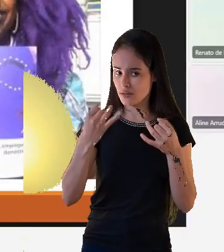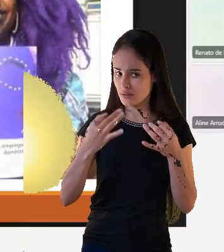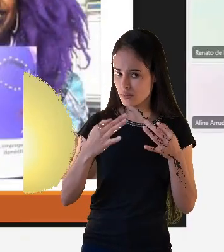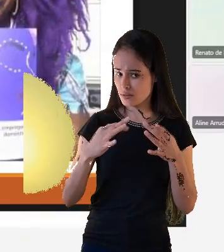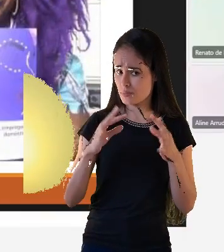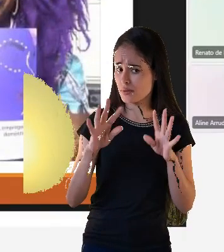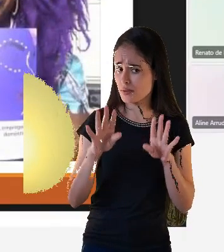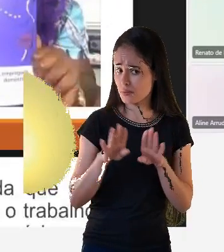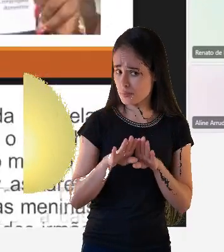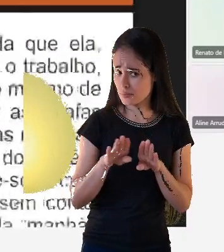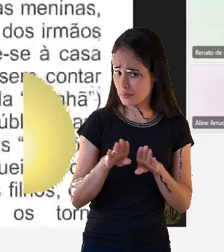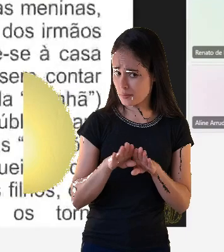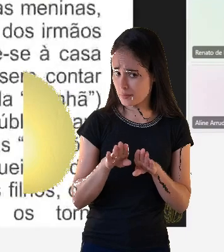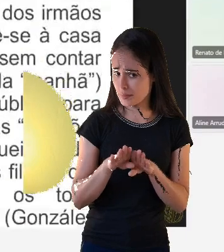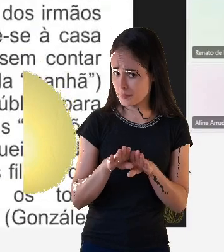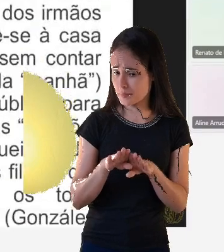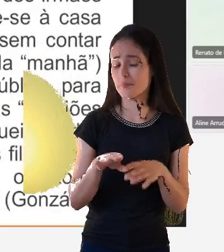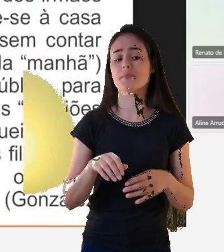Pode passar, Lelo.